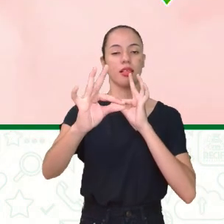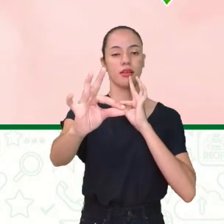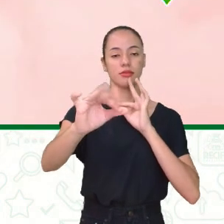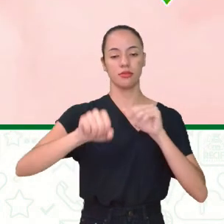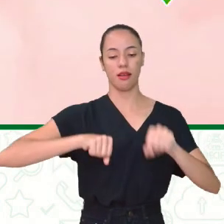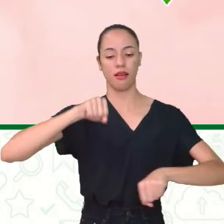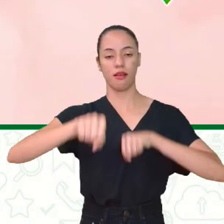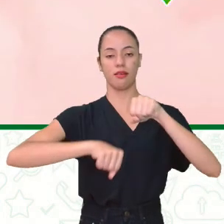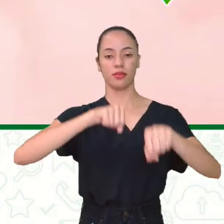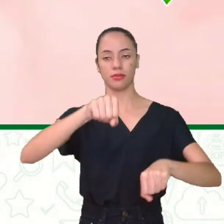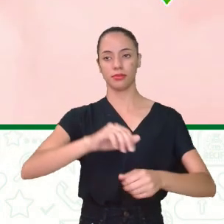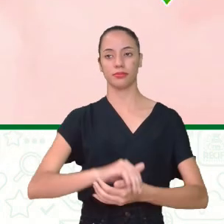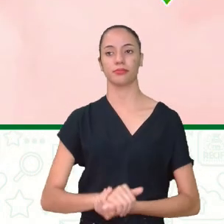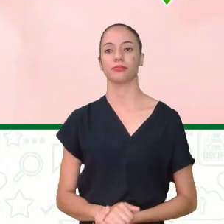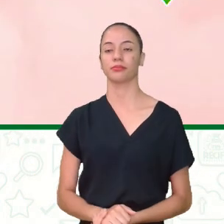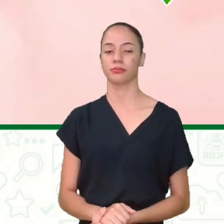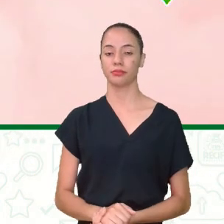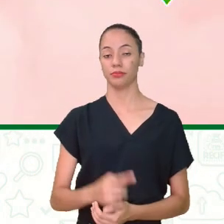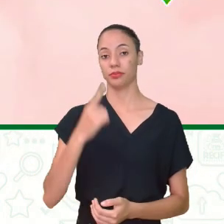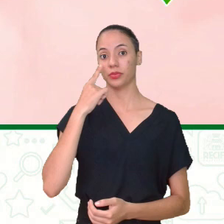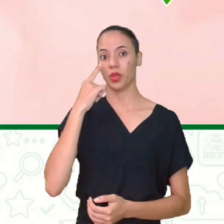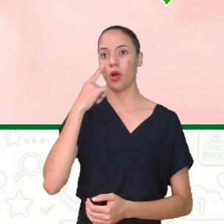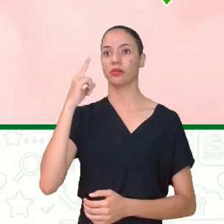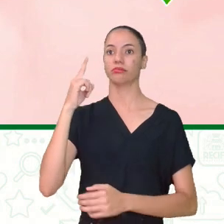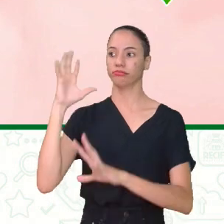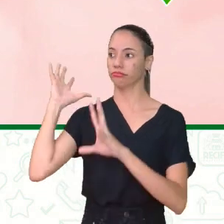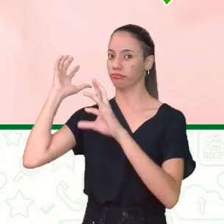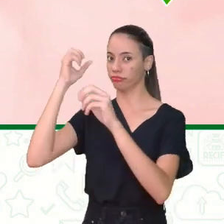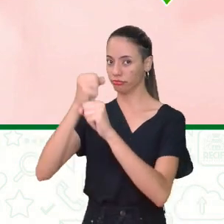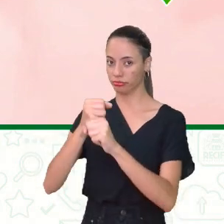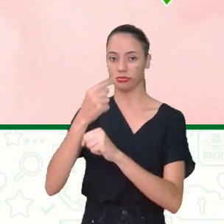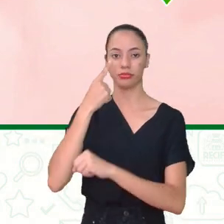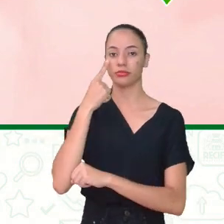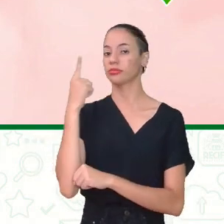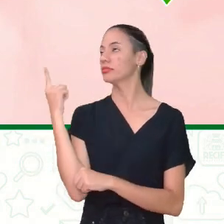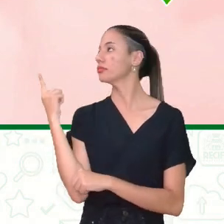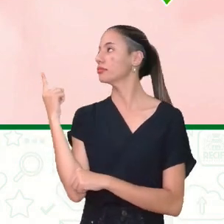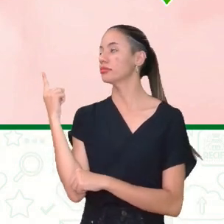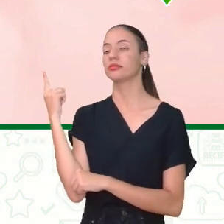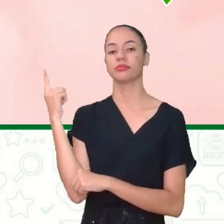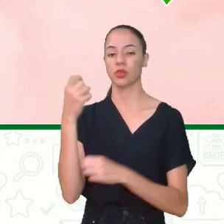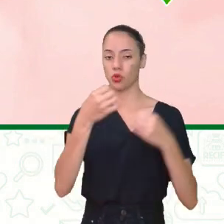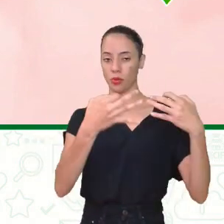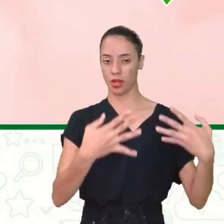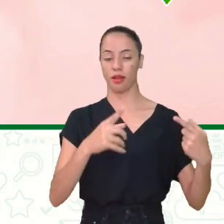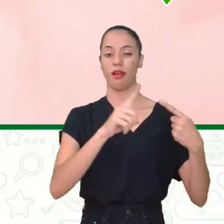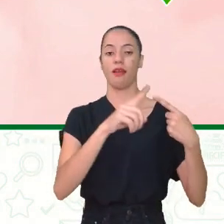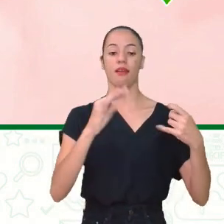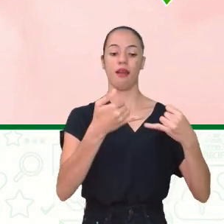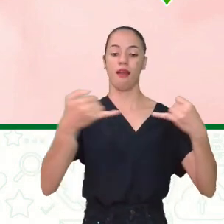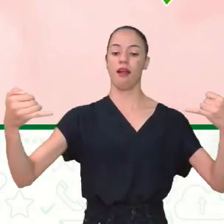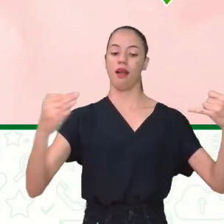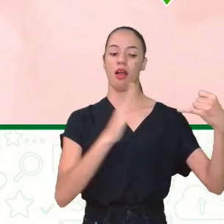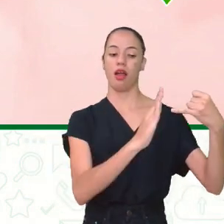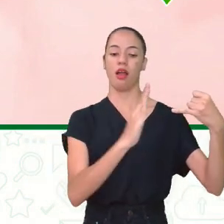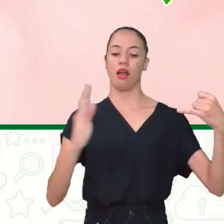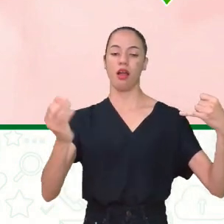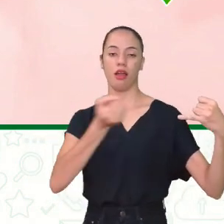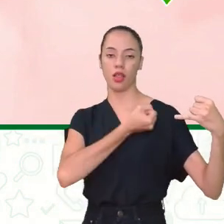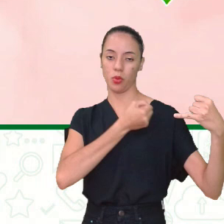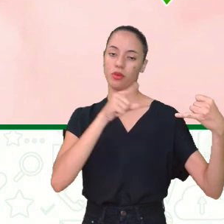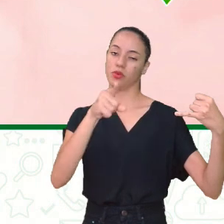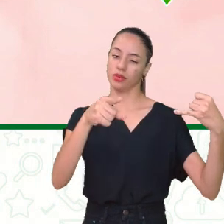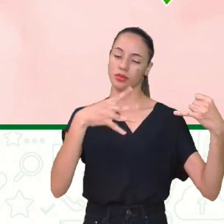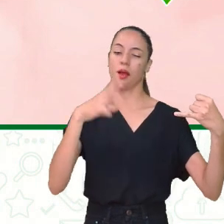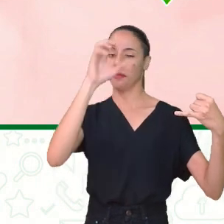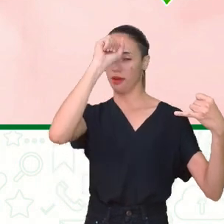certo? Aí nós vamos ver que, recordando, nós vimos a reta numérica, né, que você conheceu,